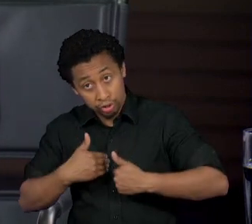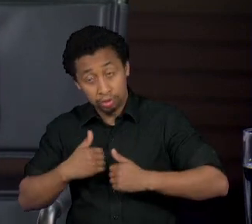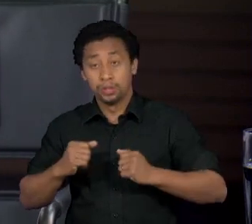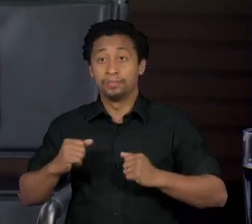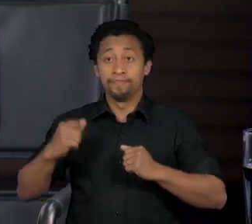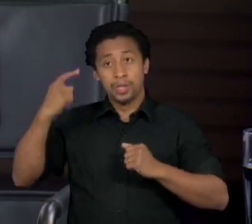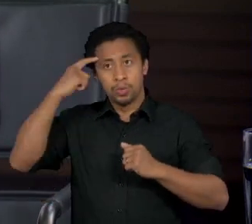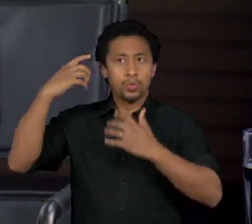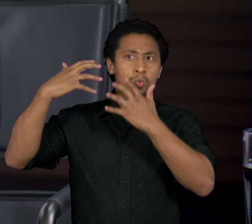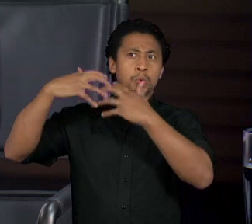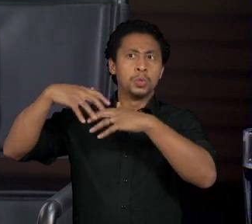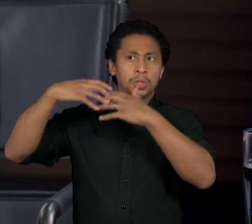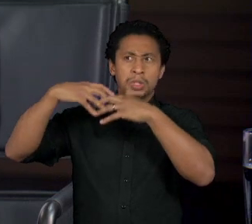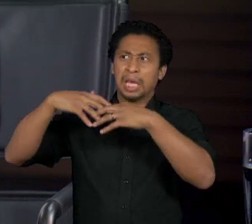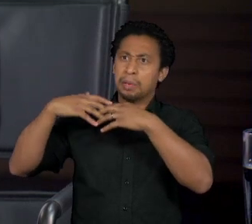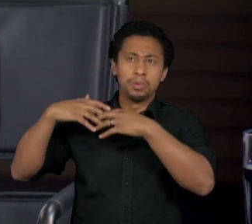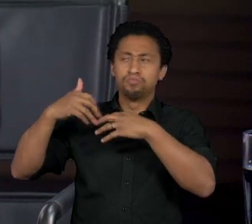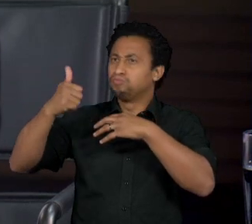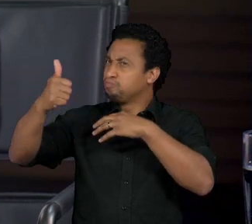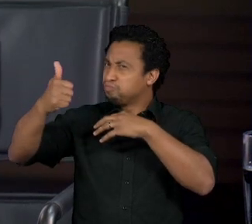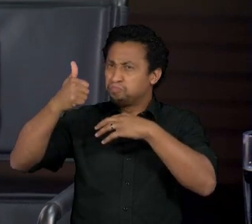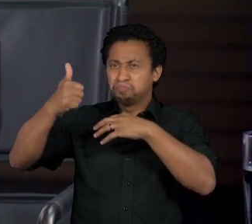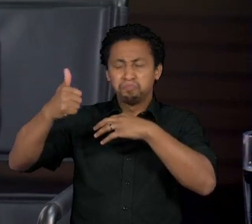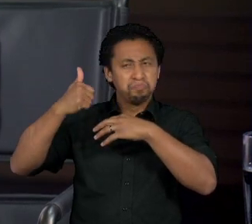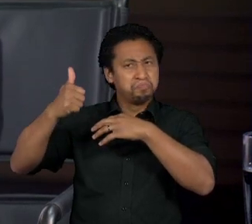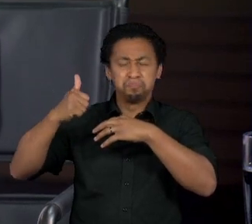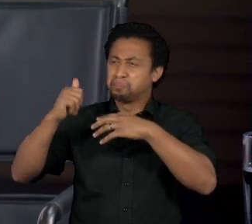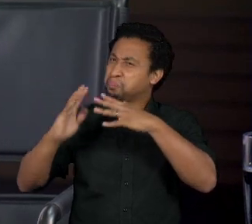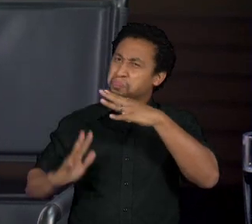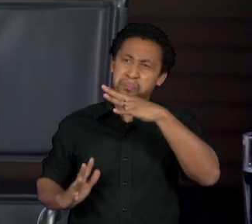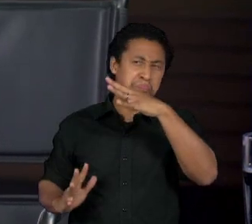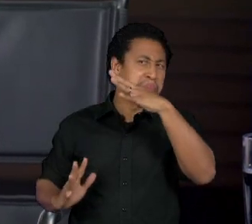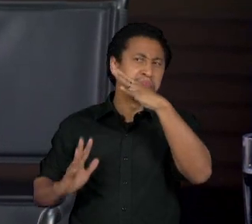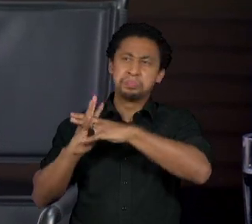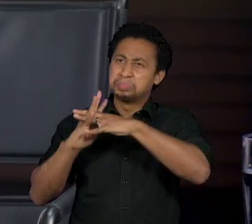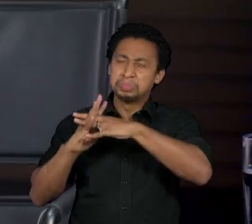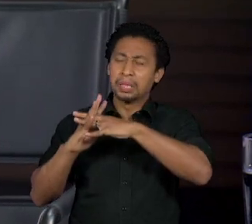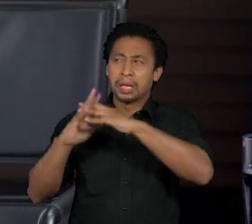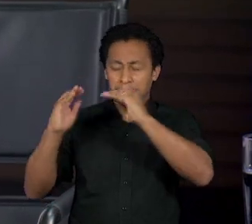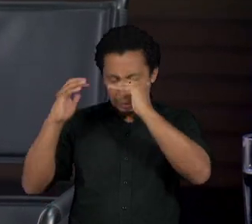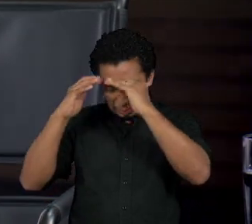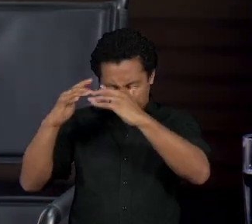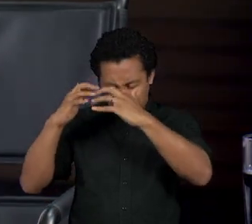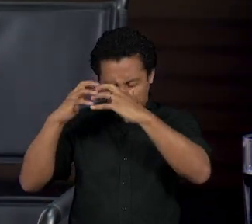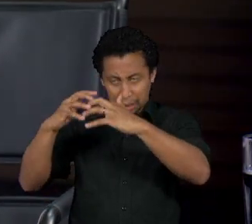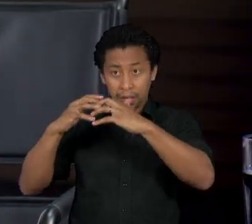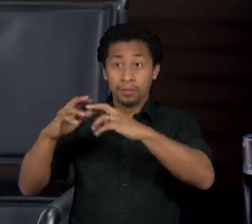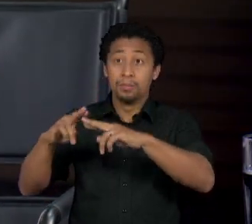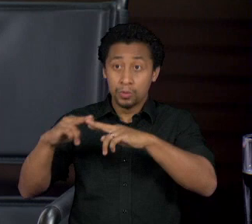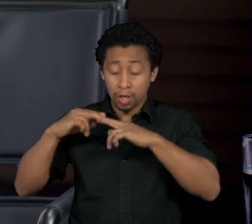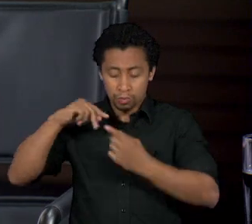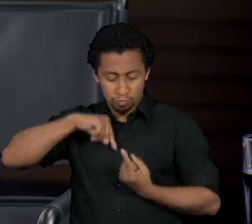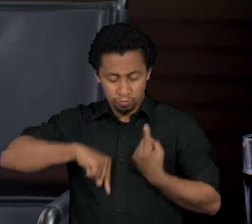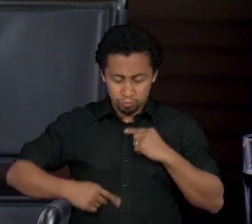está muito bem desenvolvido em algumas áreas cerebrais, por uma questão metabólica, genética, e outras não